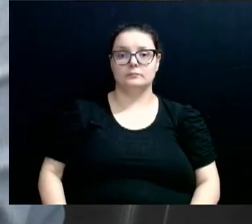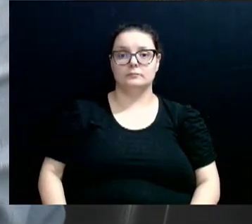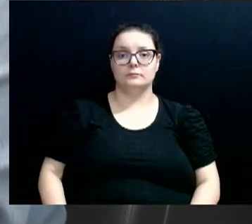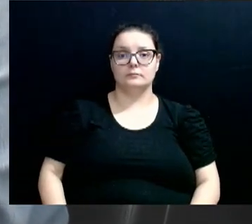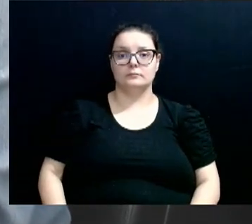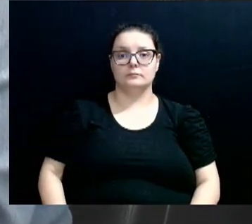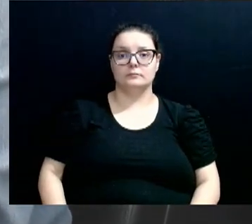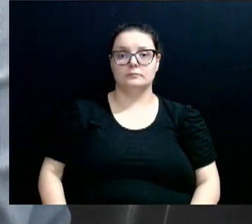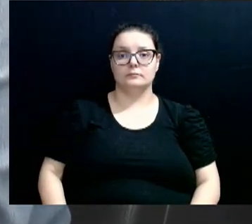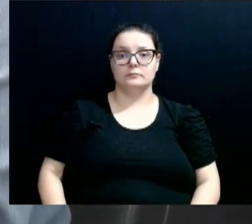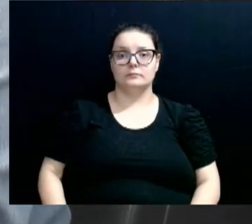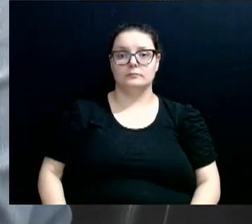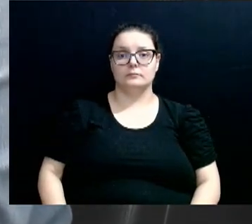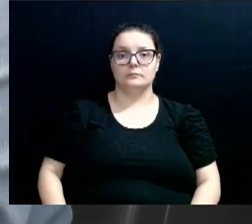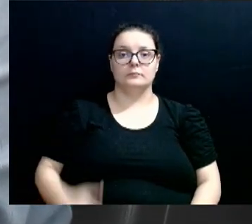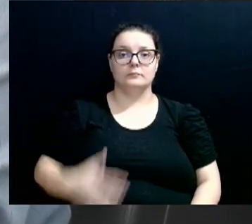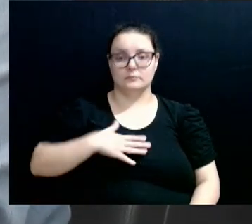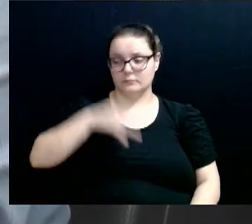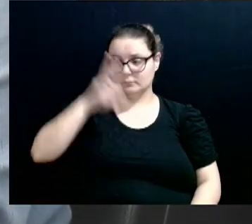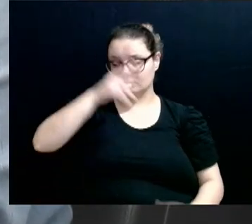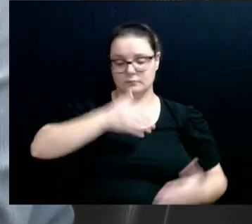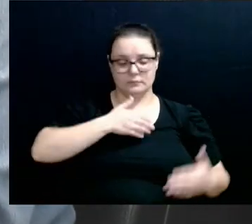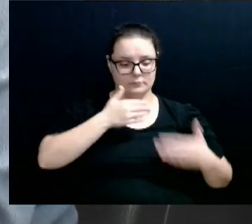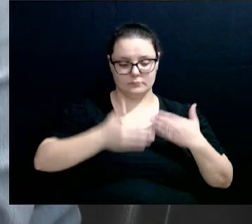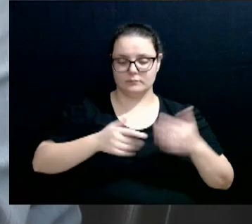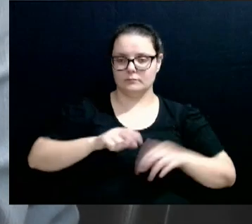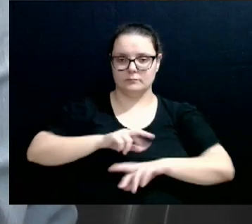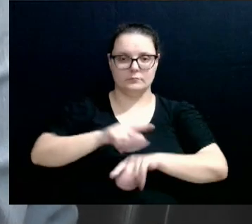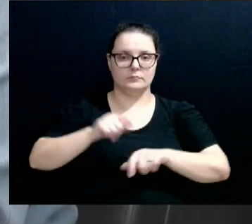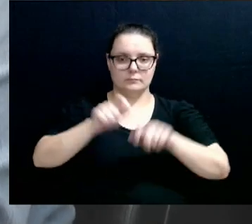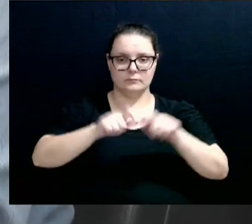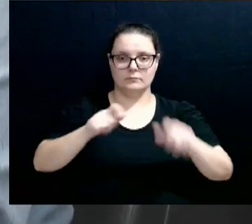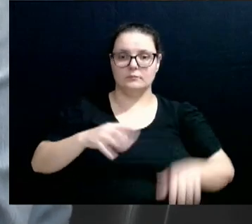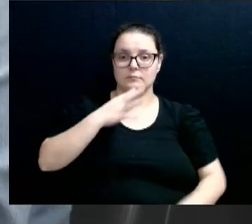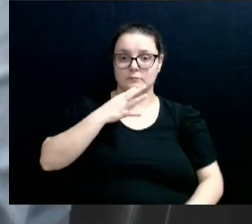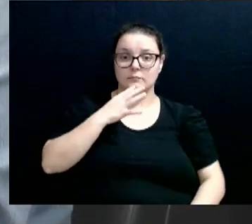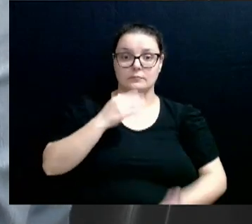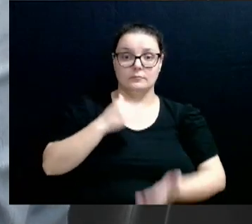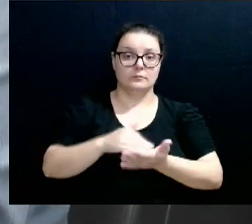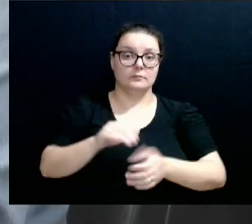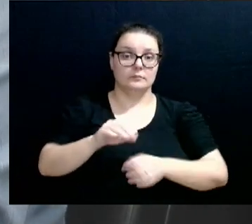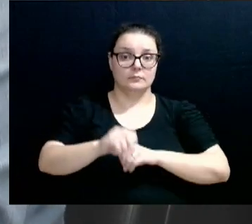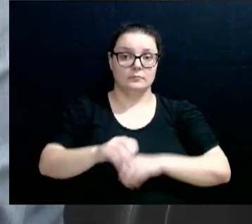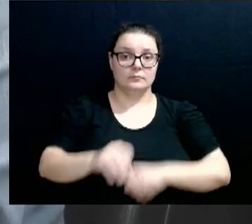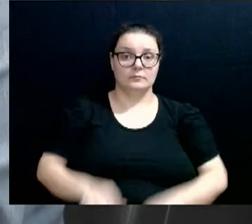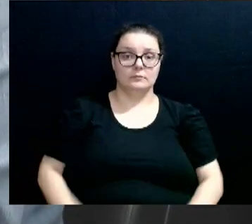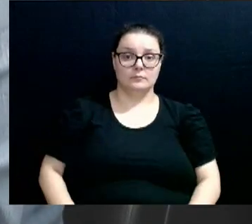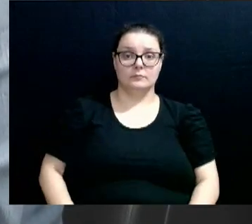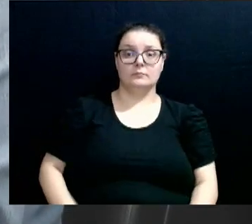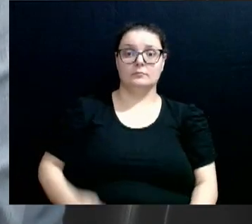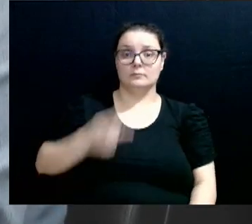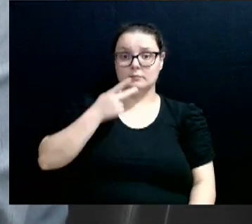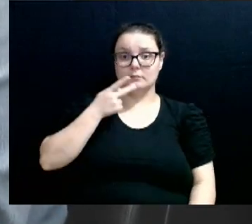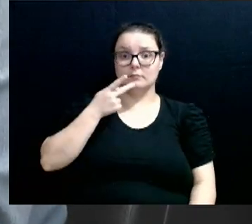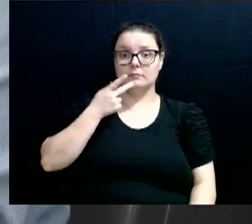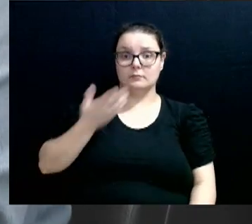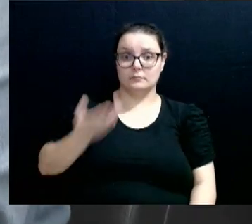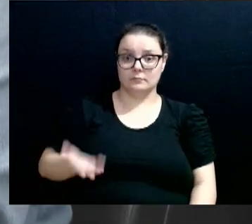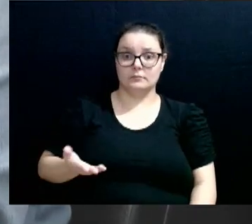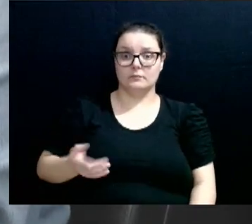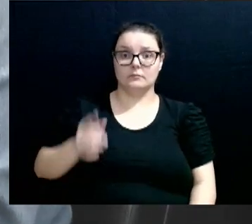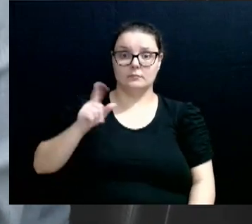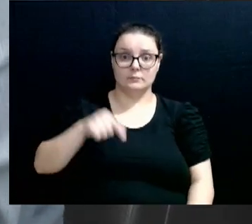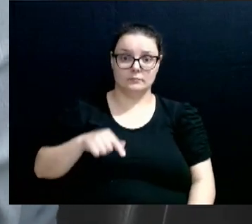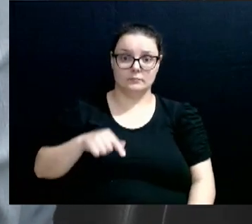a minha trajetória, como de muitas outras pessoas que eu conheço na Secretaria de Educação, e eu vou falar por ela, se dá pelo aspecto muito